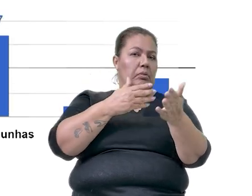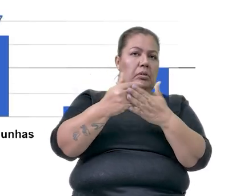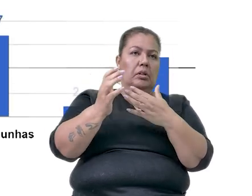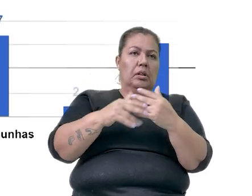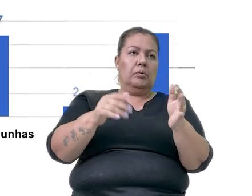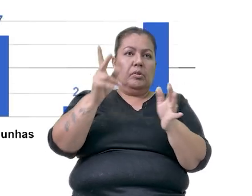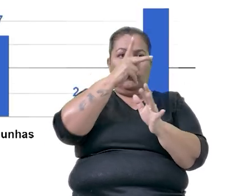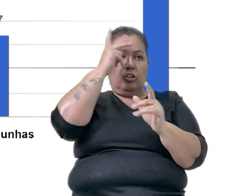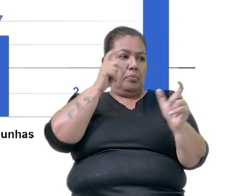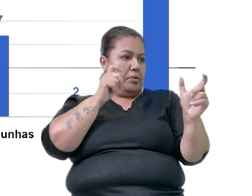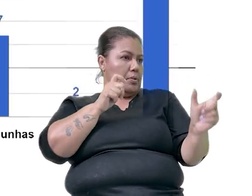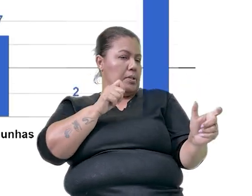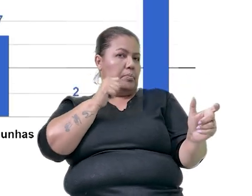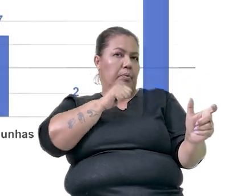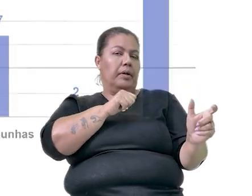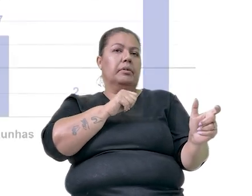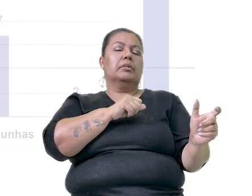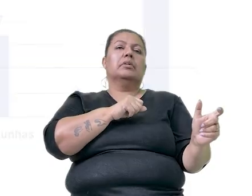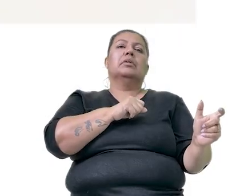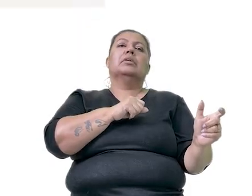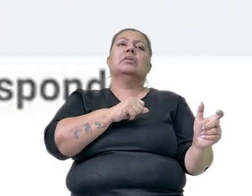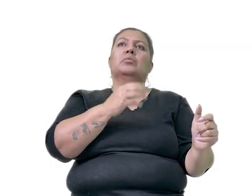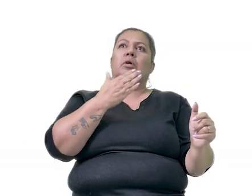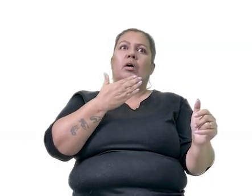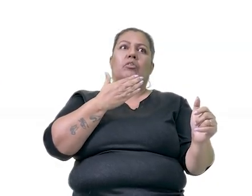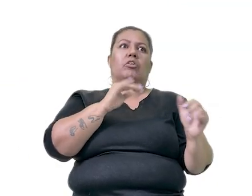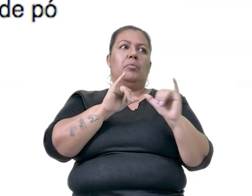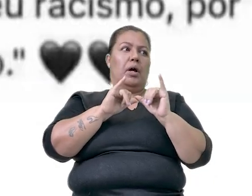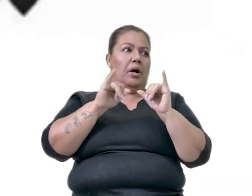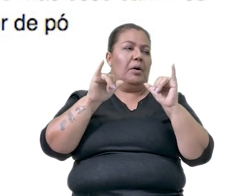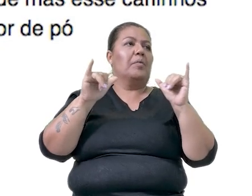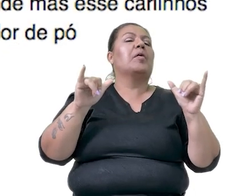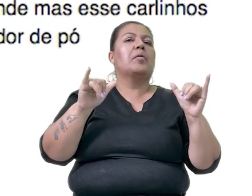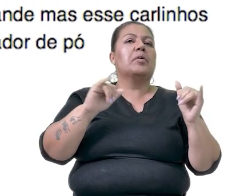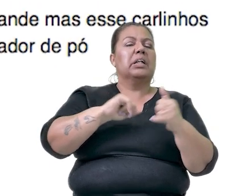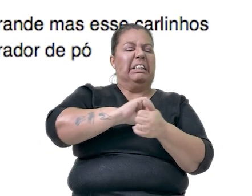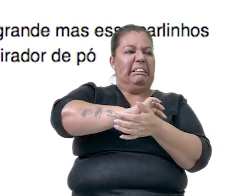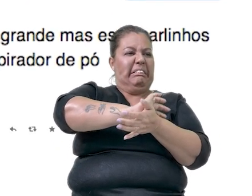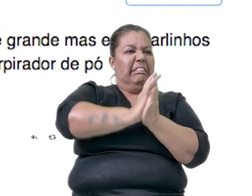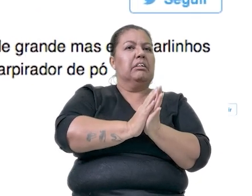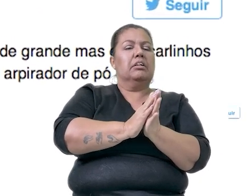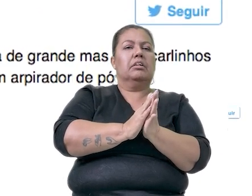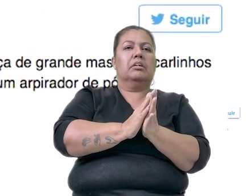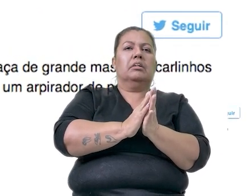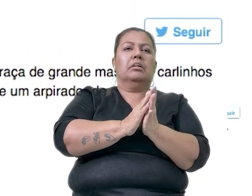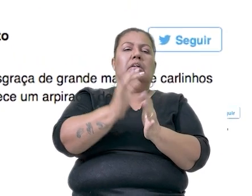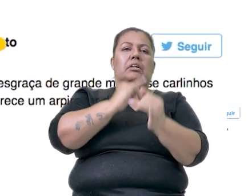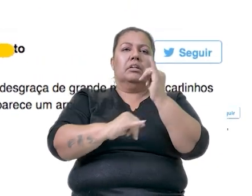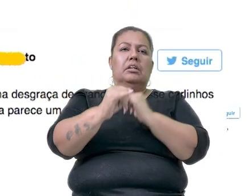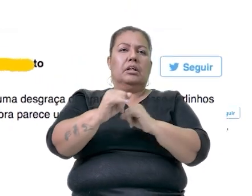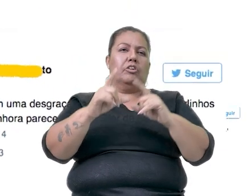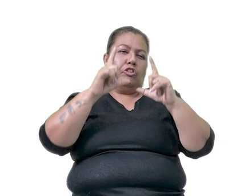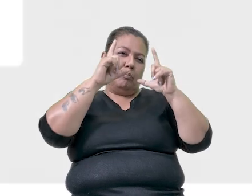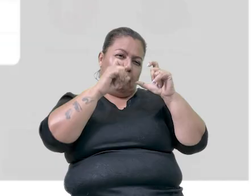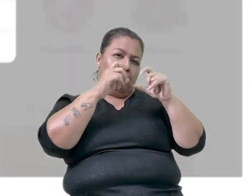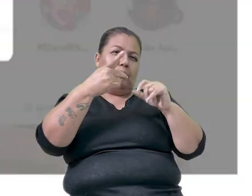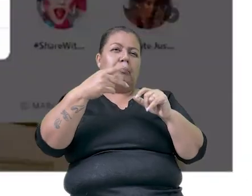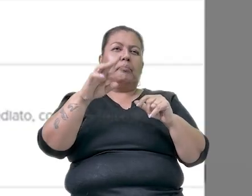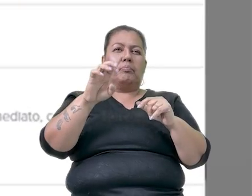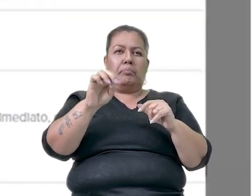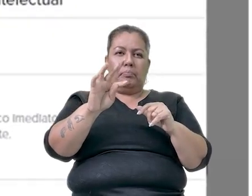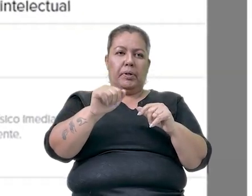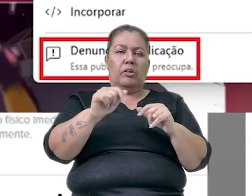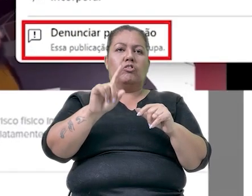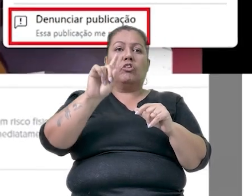testemunhas. Por isso, ao se deparar com uma publicação de cunho racista na web, faça o print, depois denuncie na